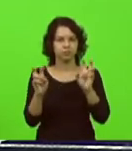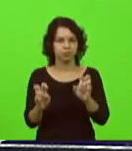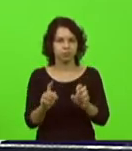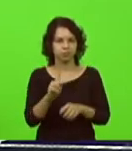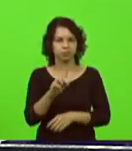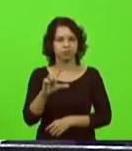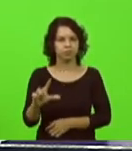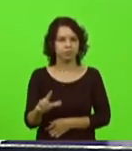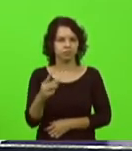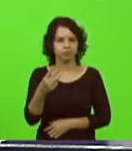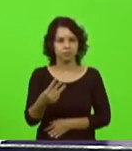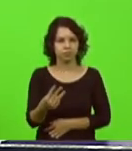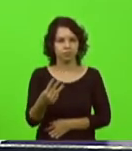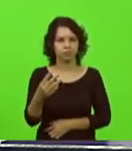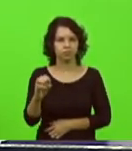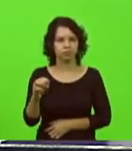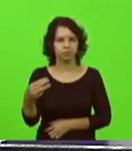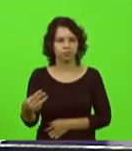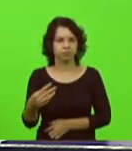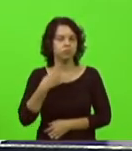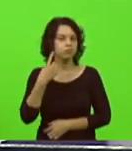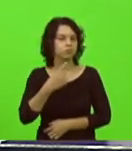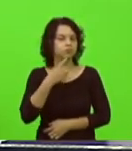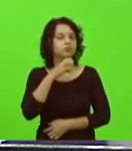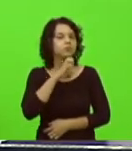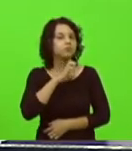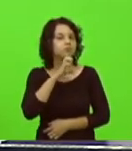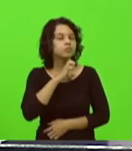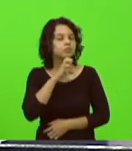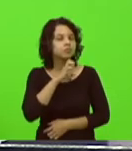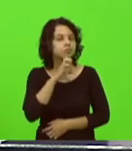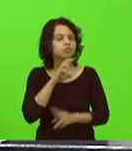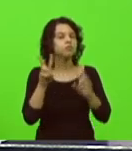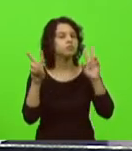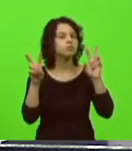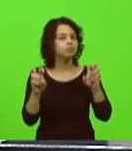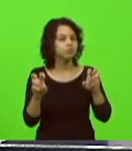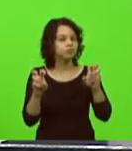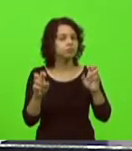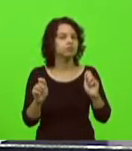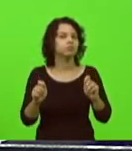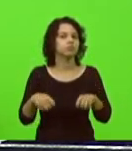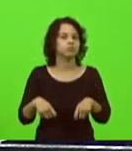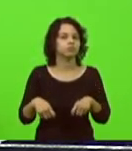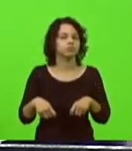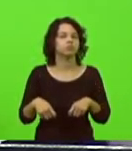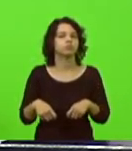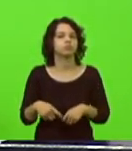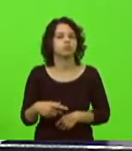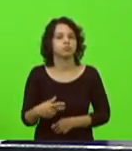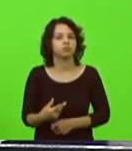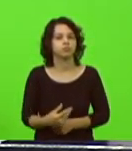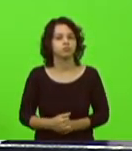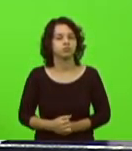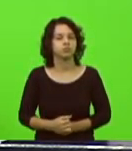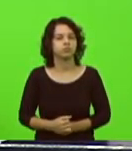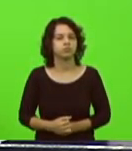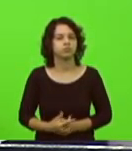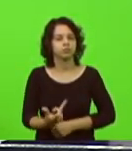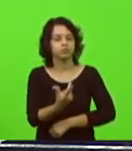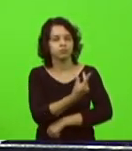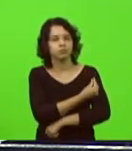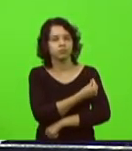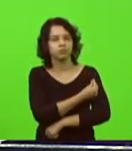PL 303 do deputado Felipe Estevão, que dispõe sobre a possibilidade de aplicação de dose periódica de imunizante